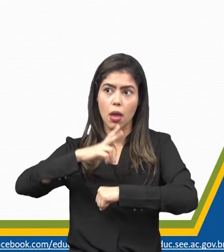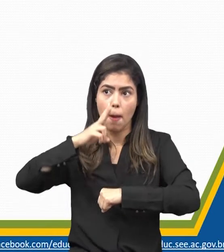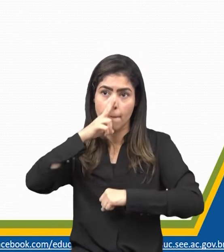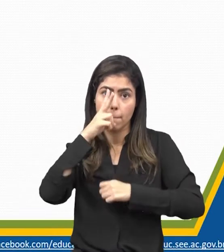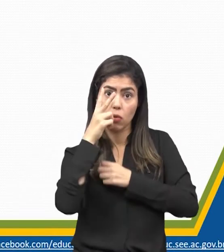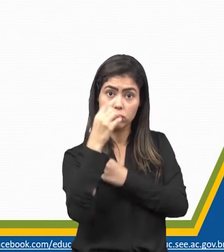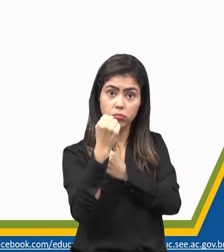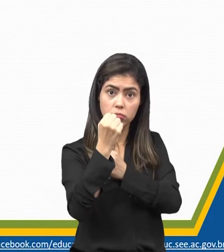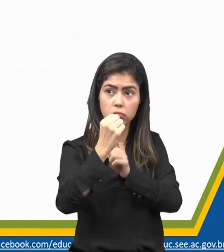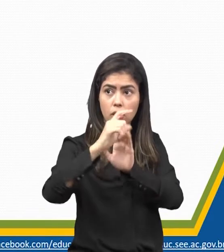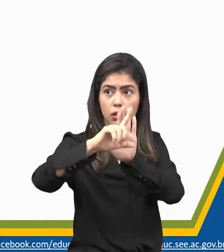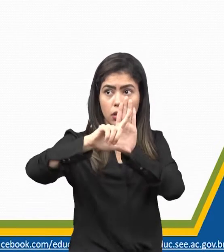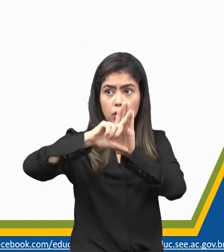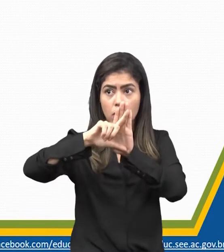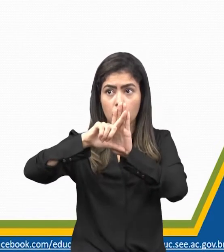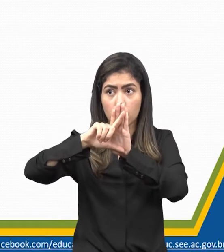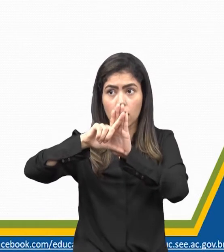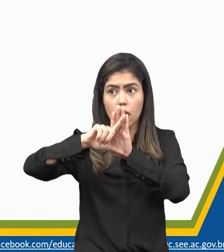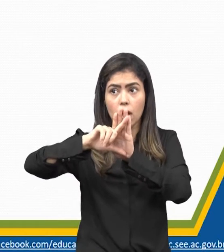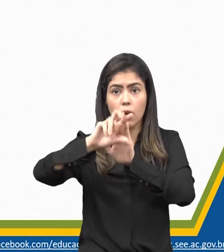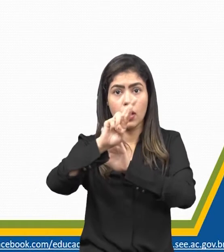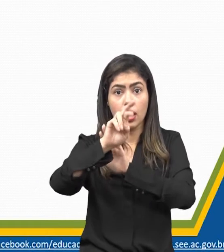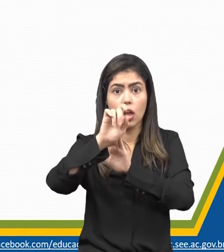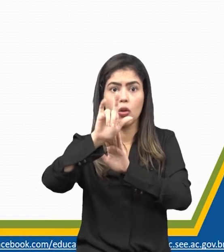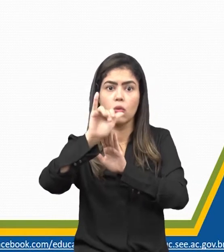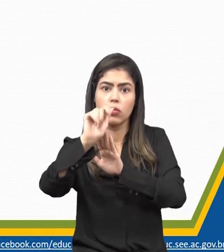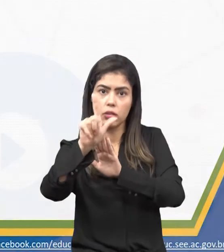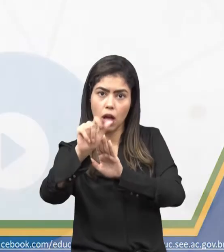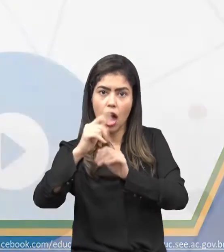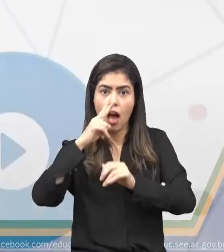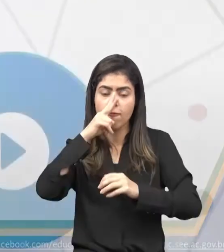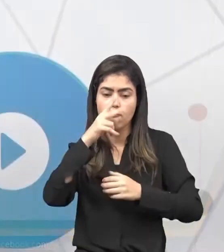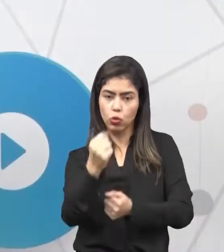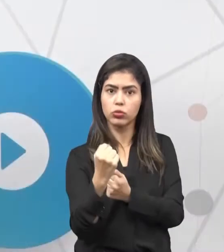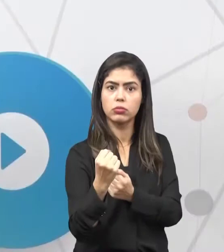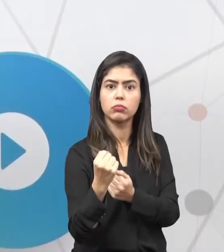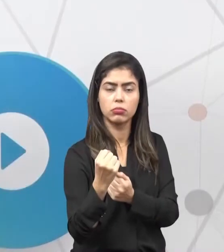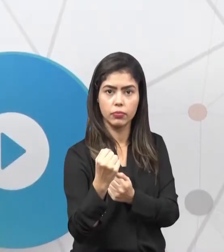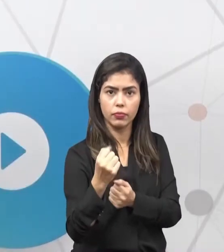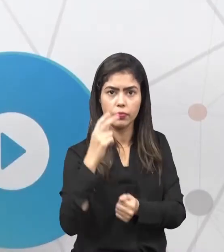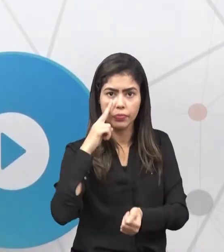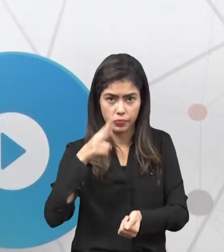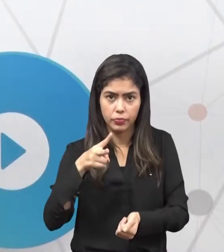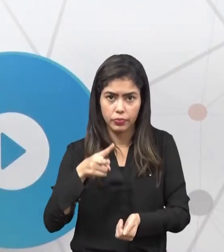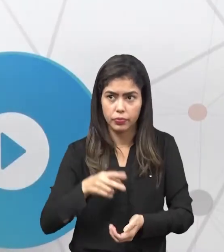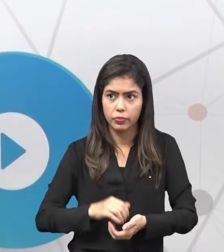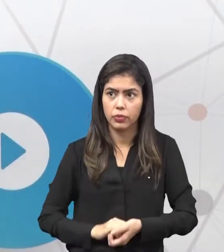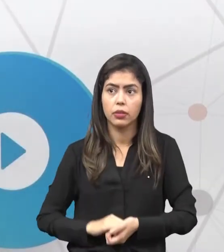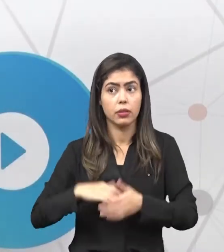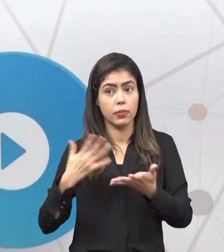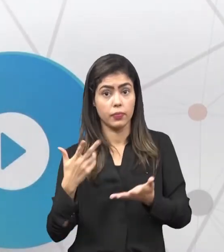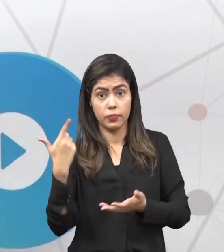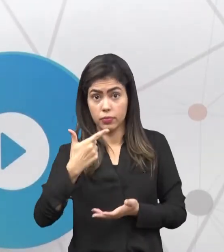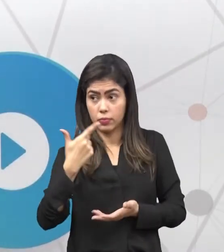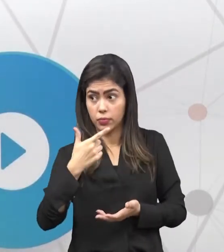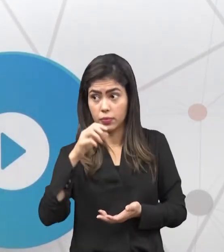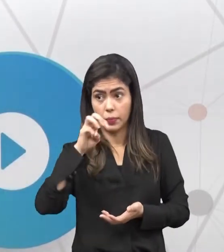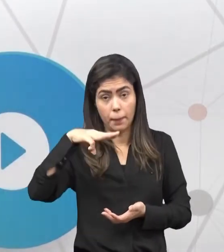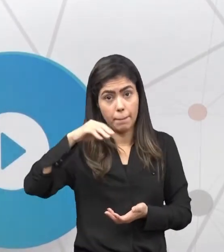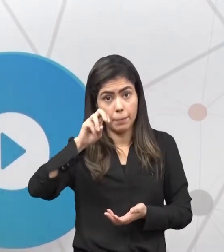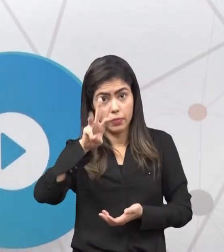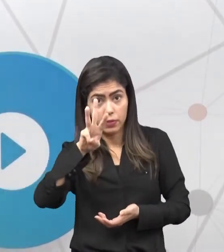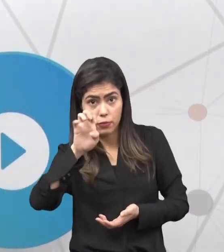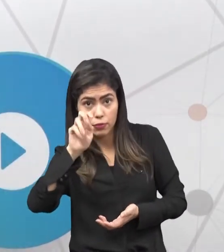poder legítimo para regulamentar o uso da força. Vejamos. Segundo Max Weber, somente o